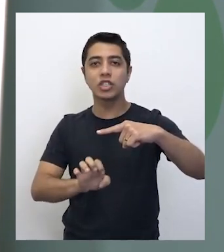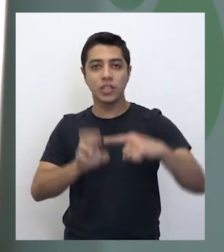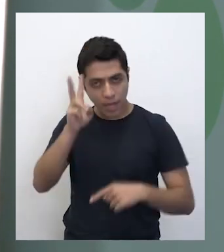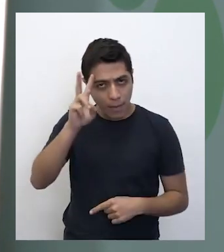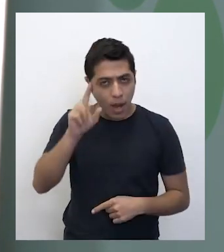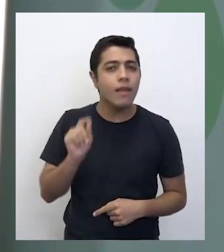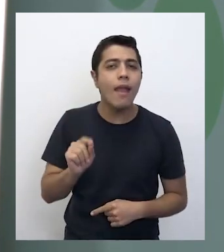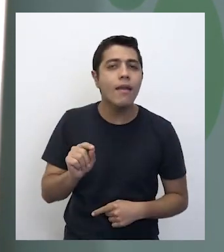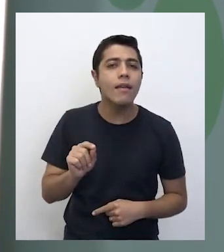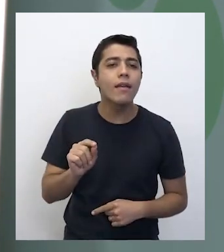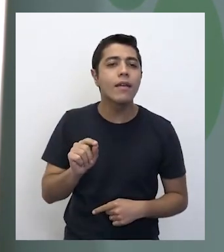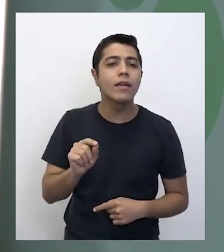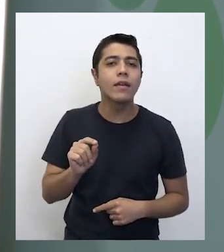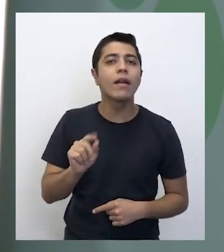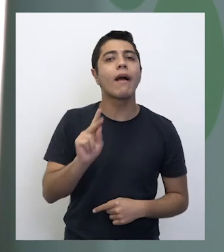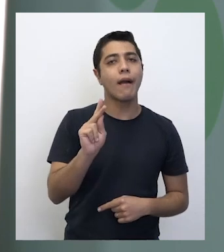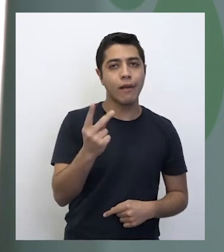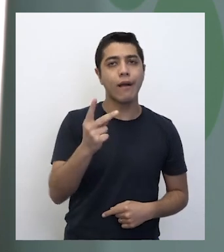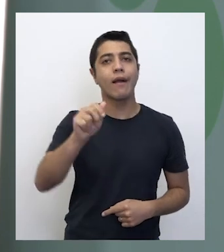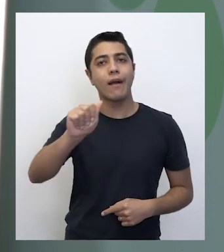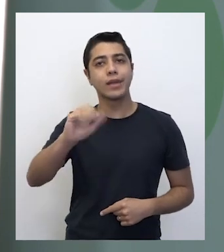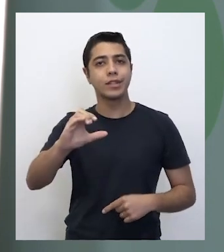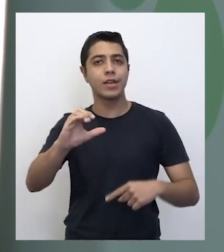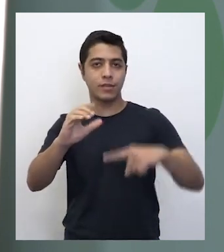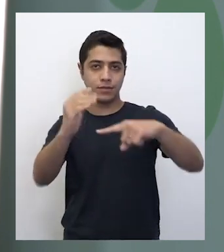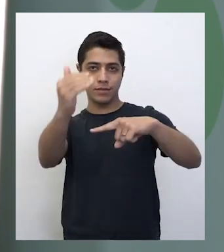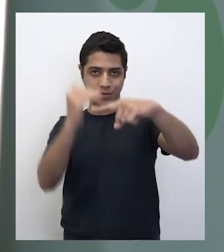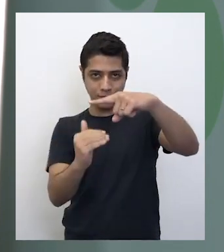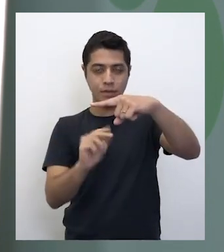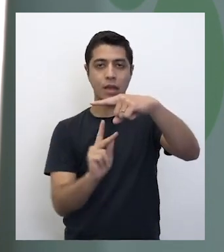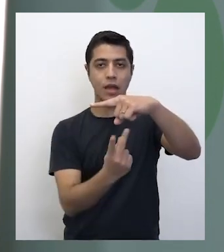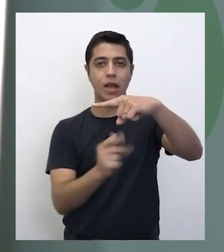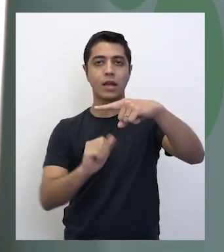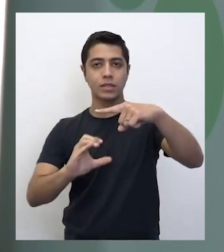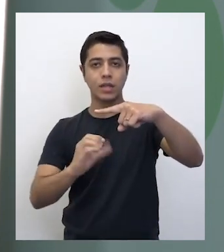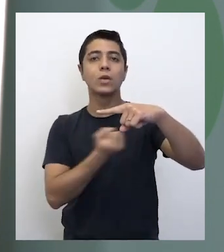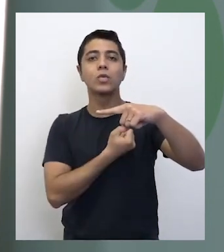ó, reagente HAC. Então, a concentração de HAC,